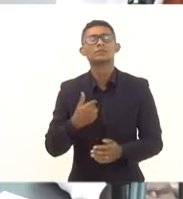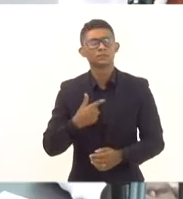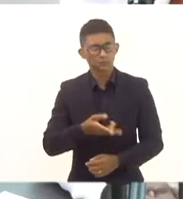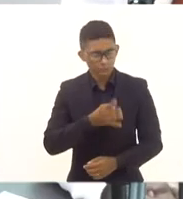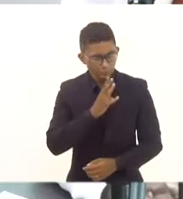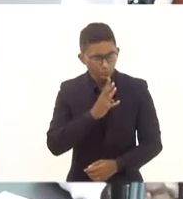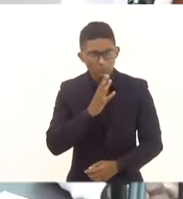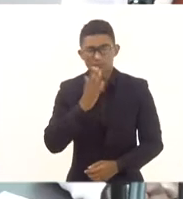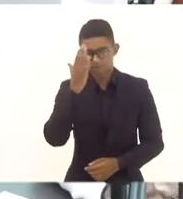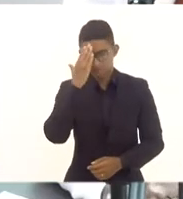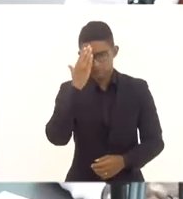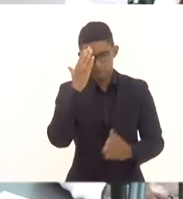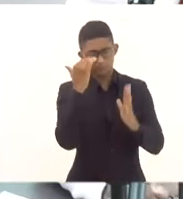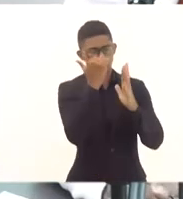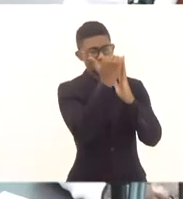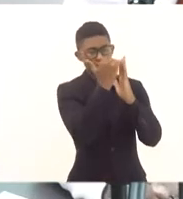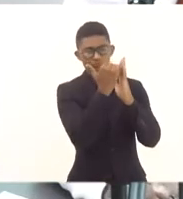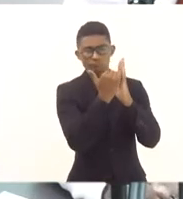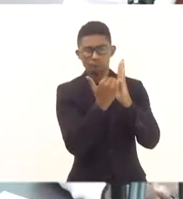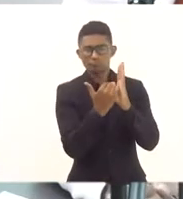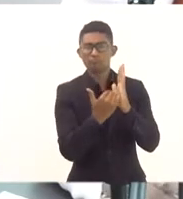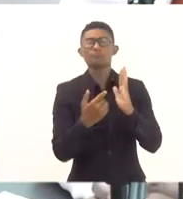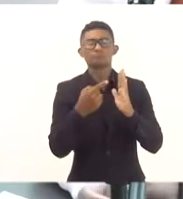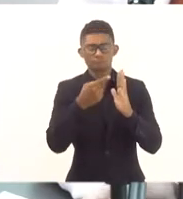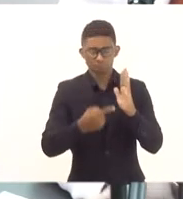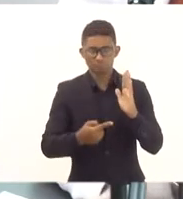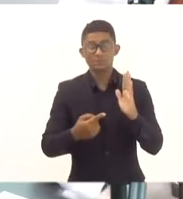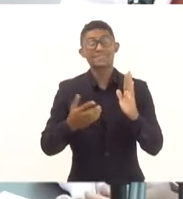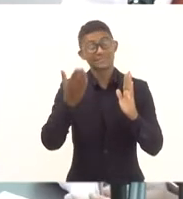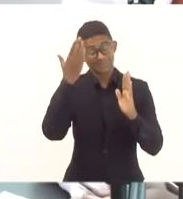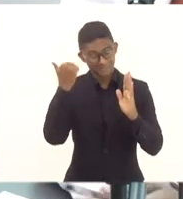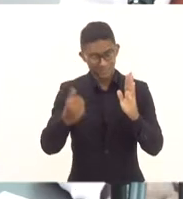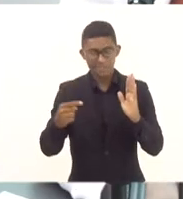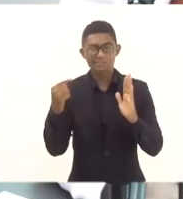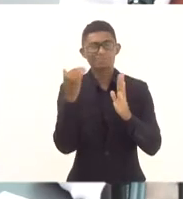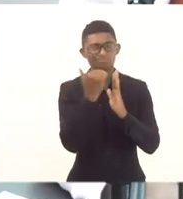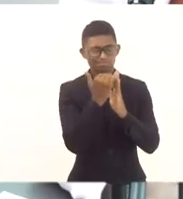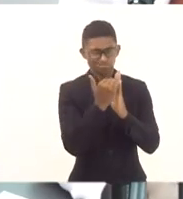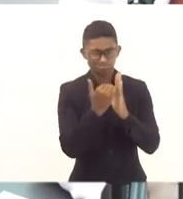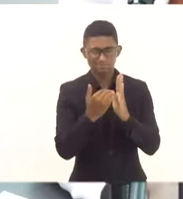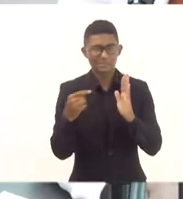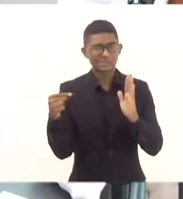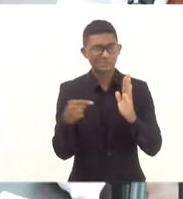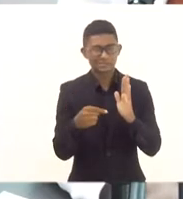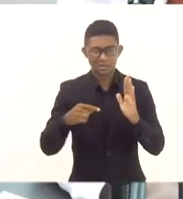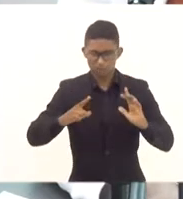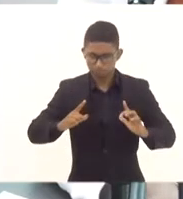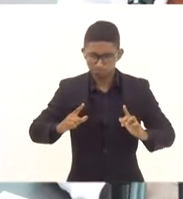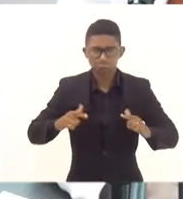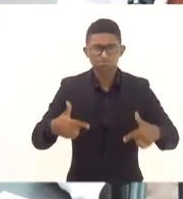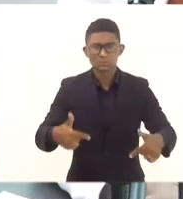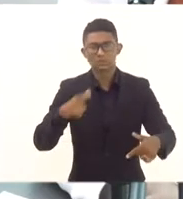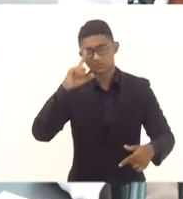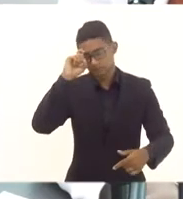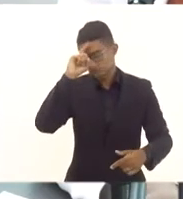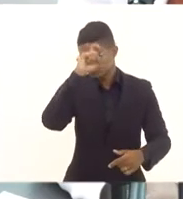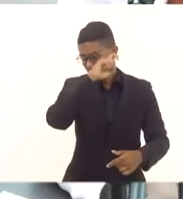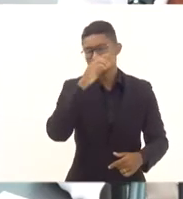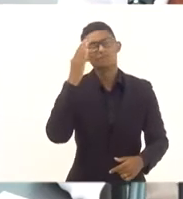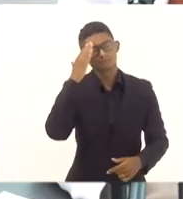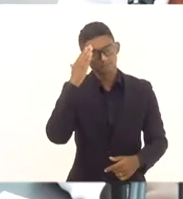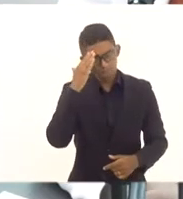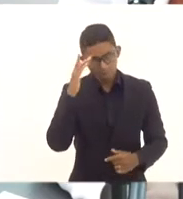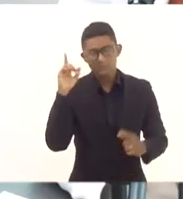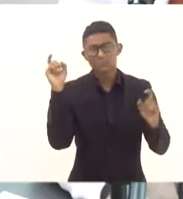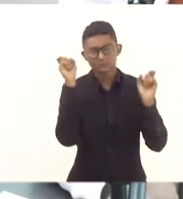bem as questões do programa sabe da complexidade que é operacionalizar esse programa e é